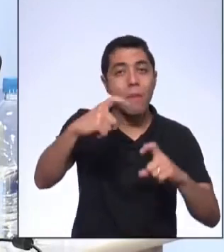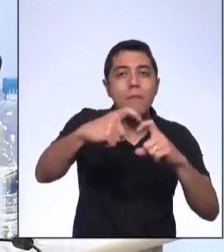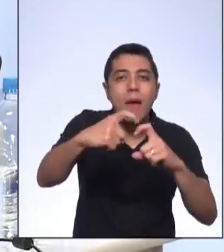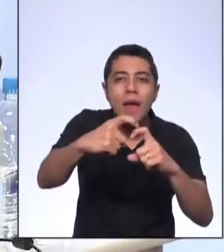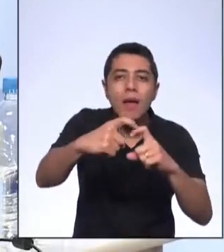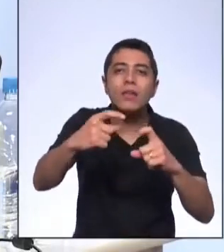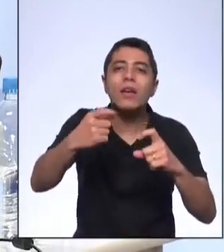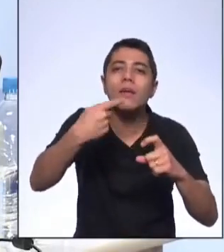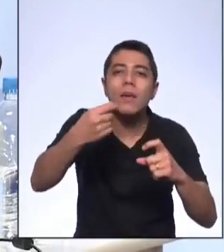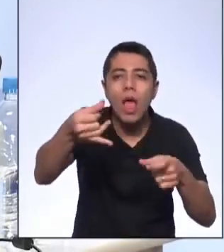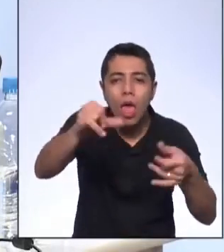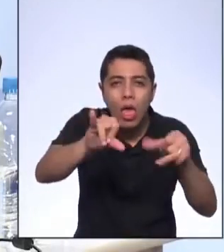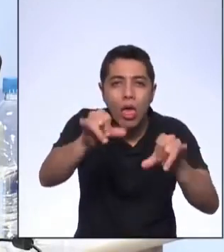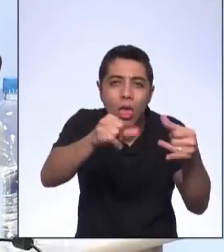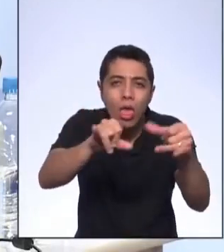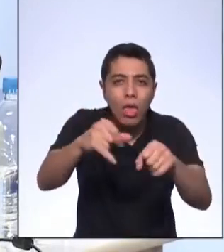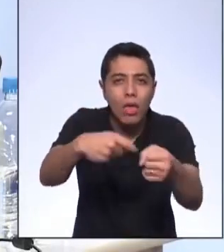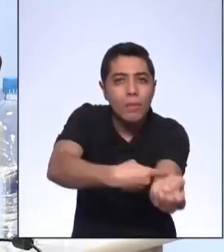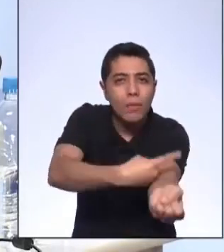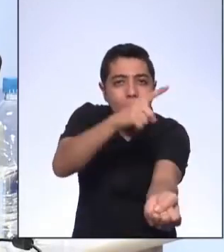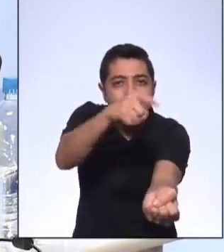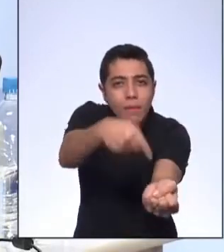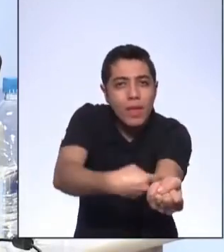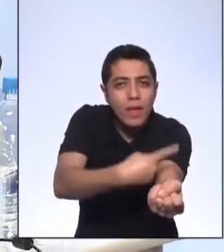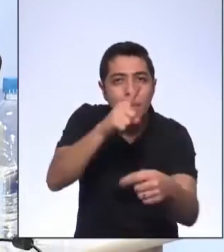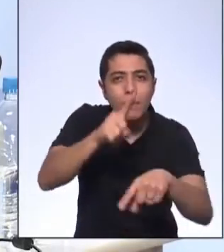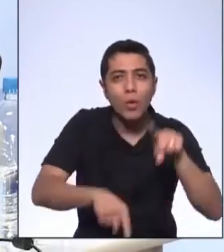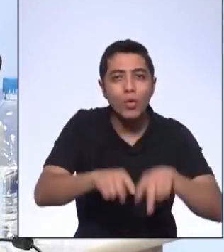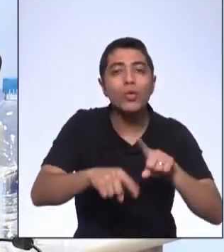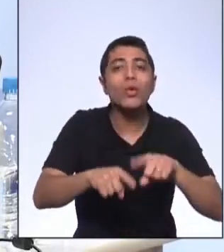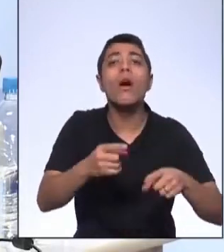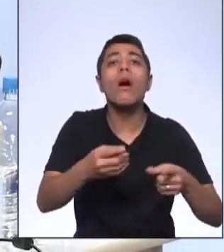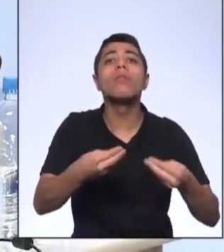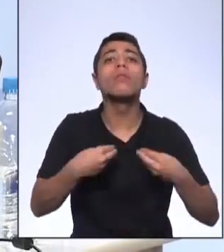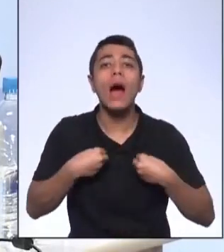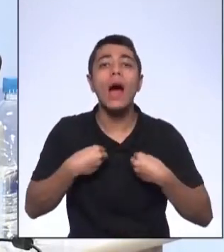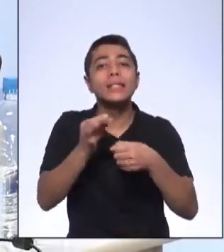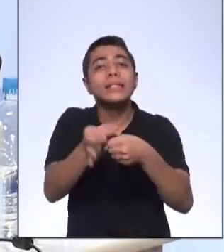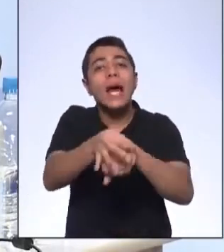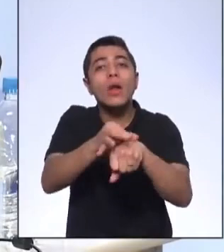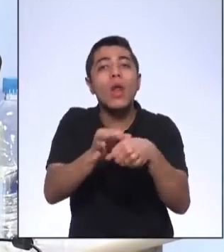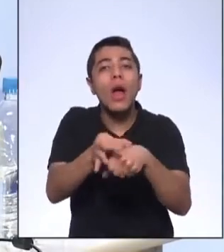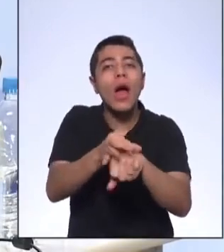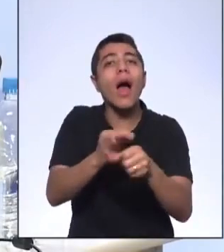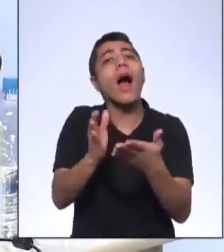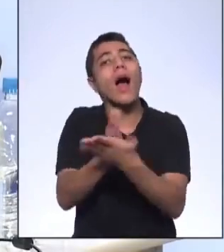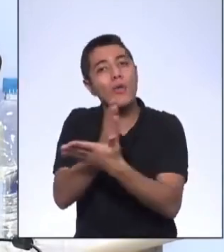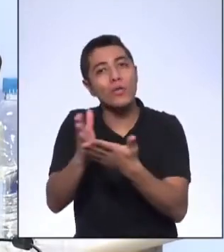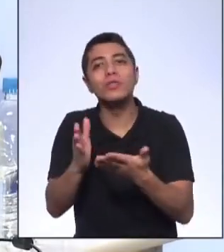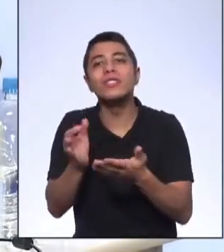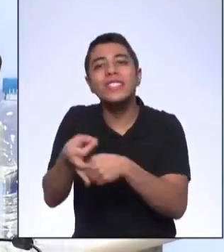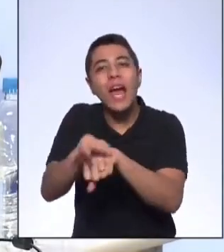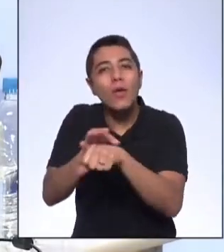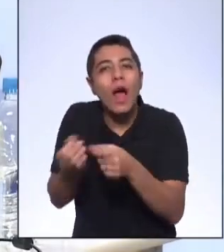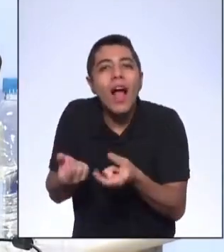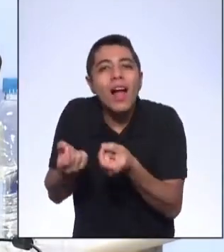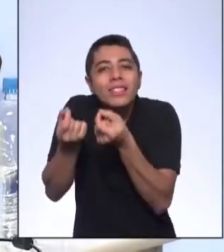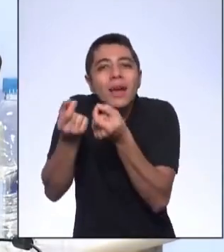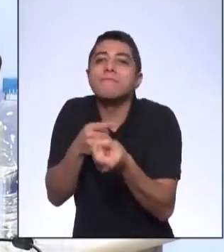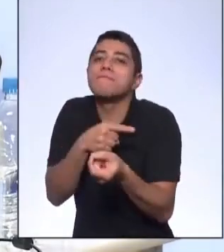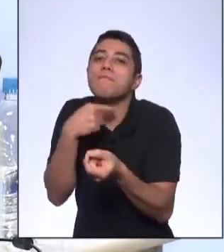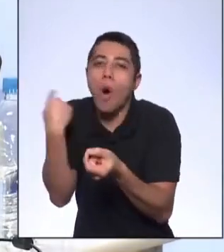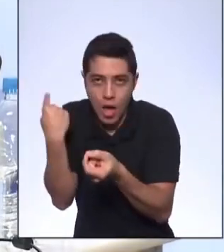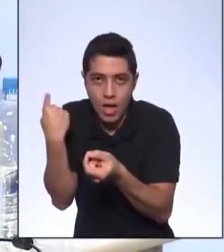quimioterápico. E isso faz com que essas células elas morram. Tá? Só que, junto com elas, muitas células boas do nosso corpo